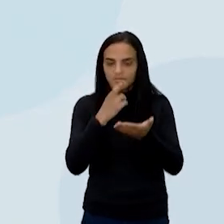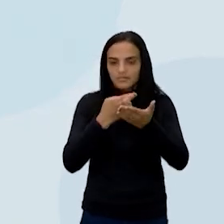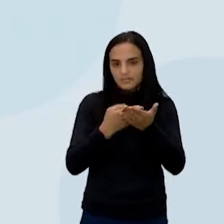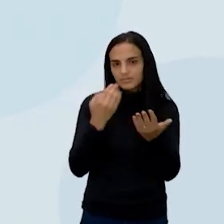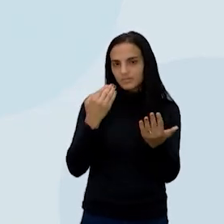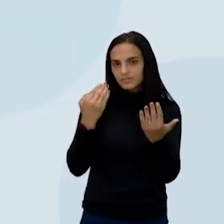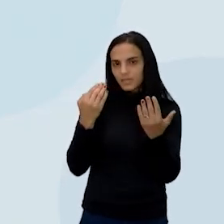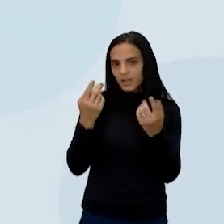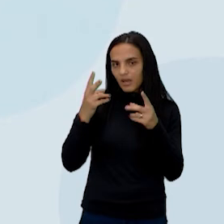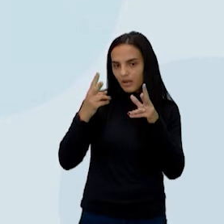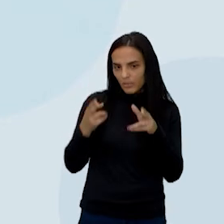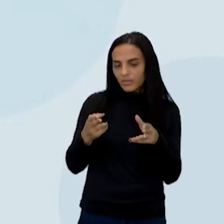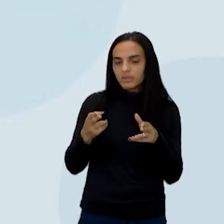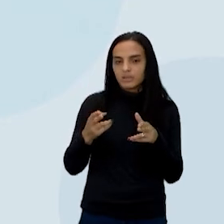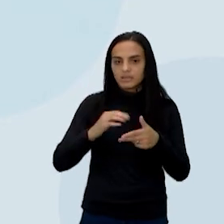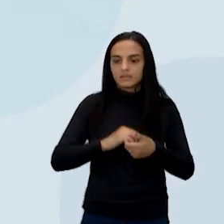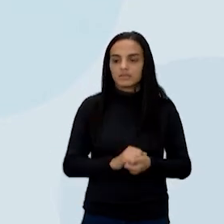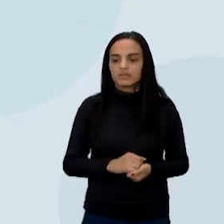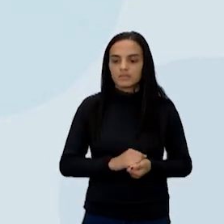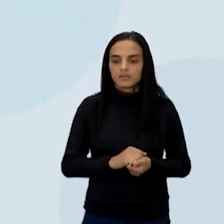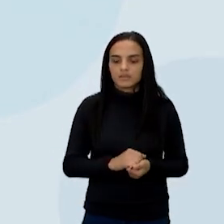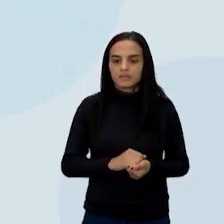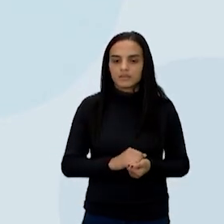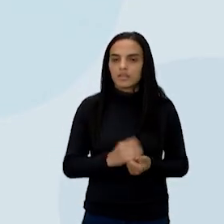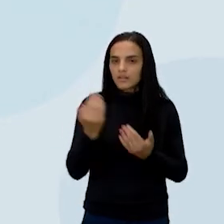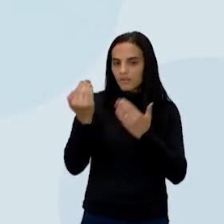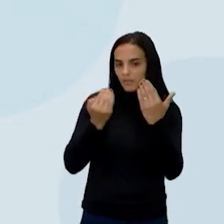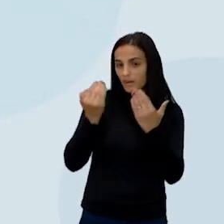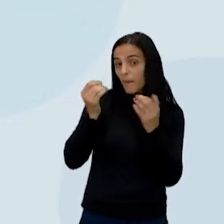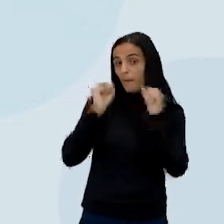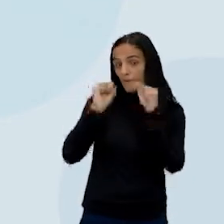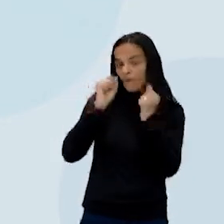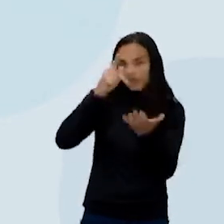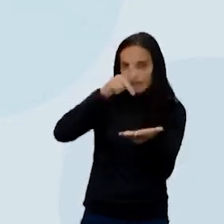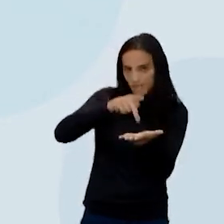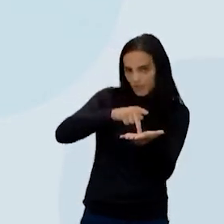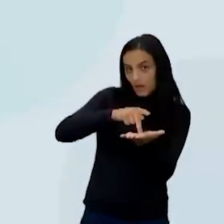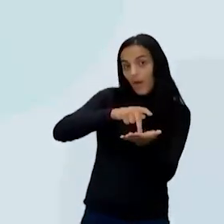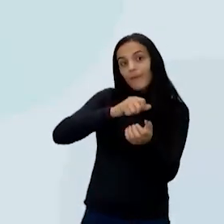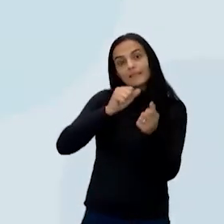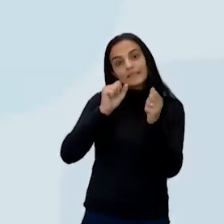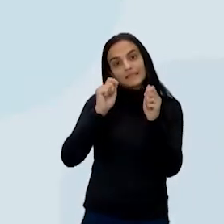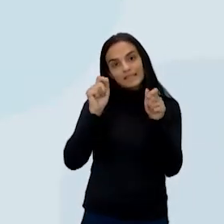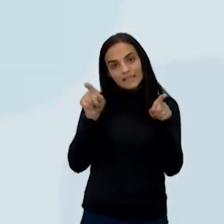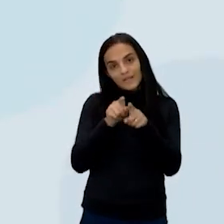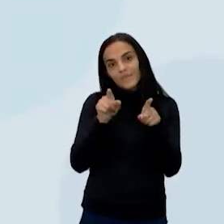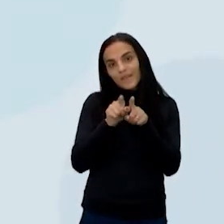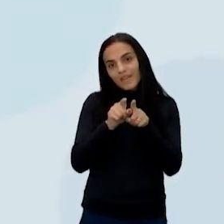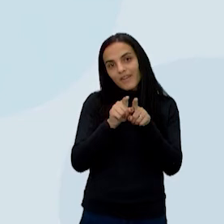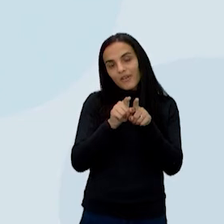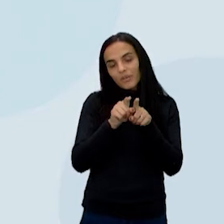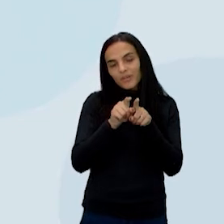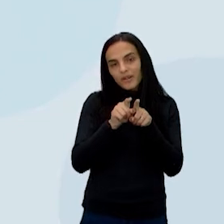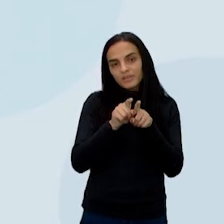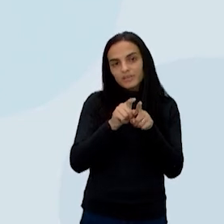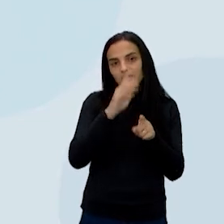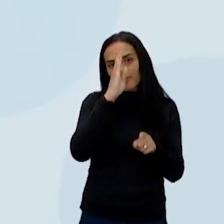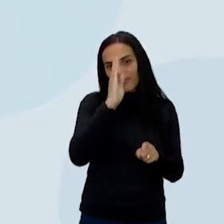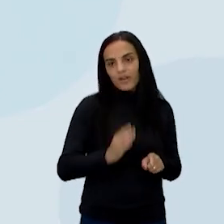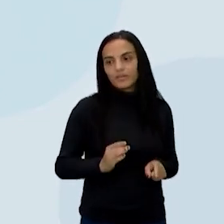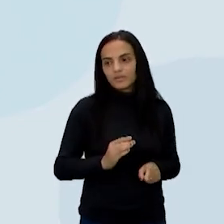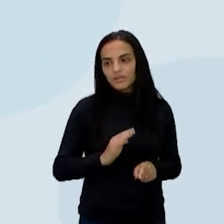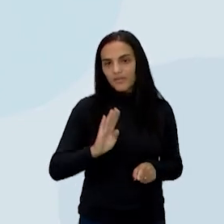uma proporção. Essa comparação pode ser verdadeira ou falsa. Eu não sei se você